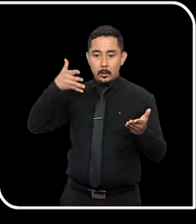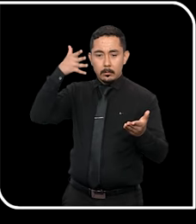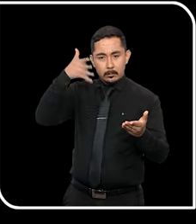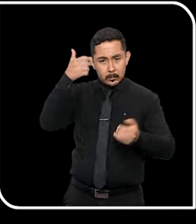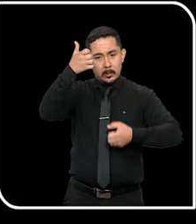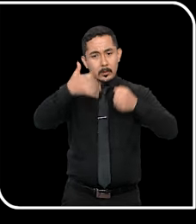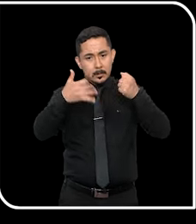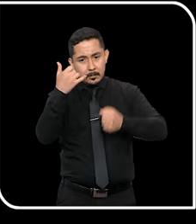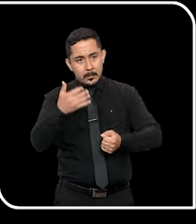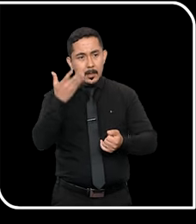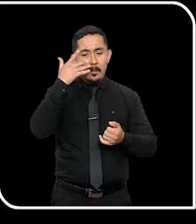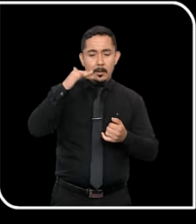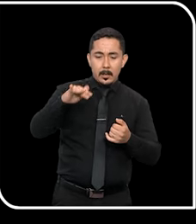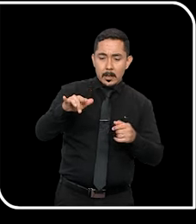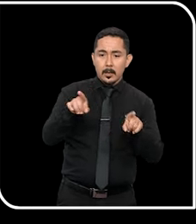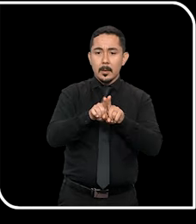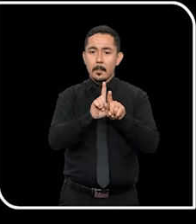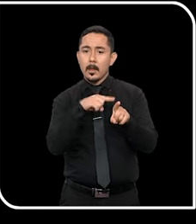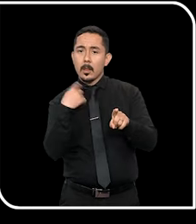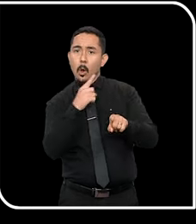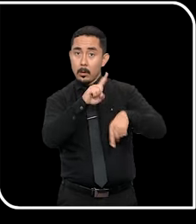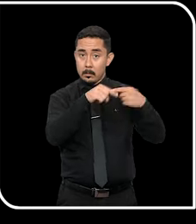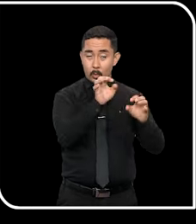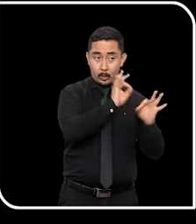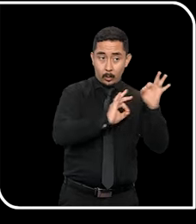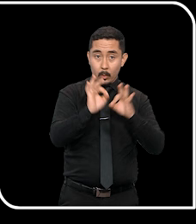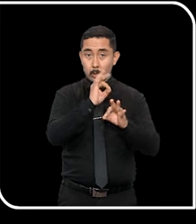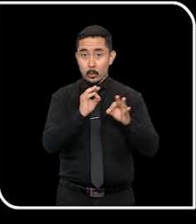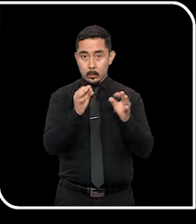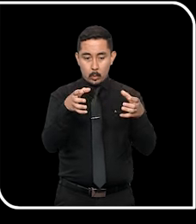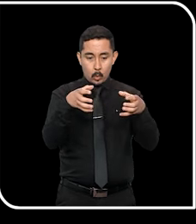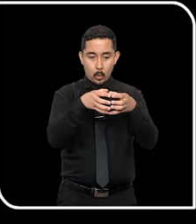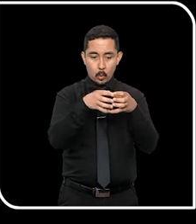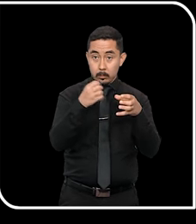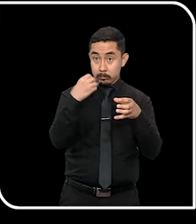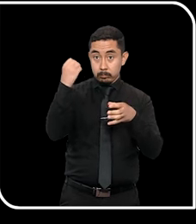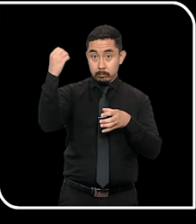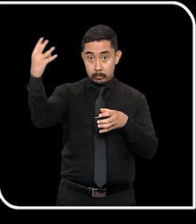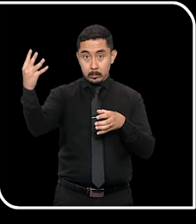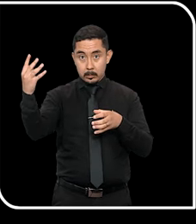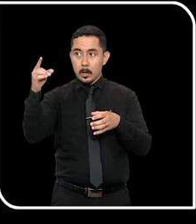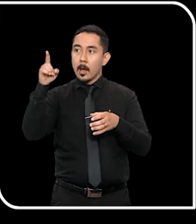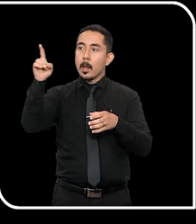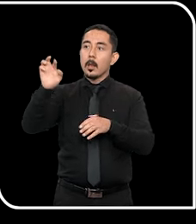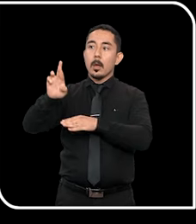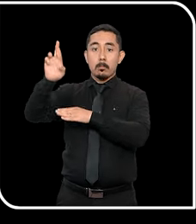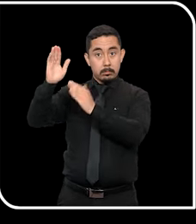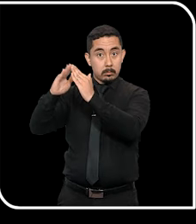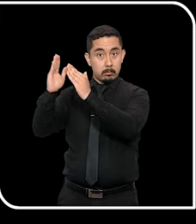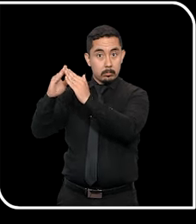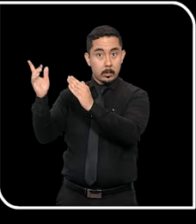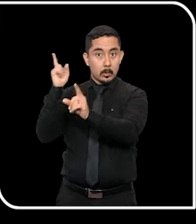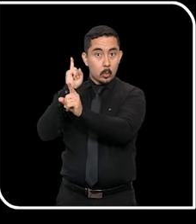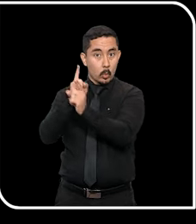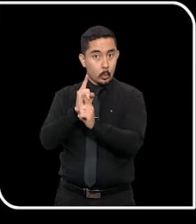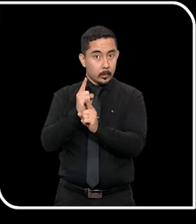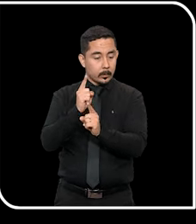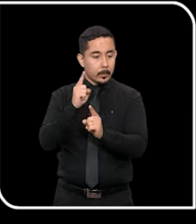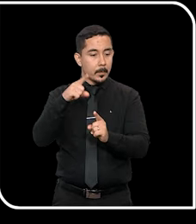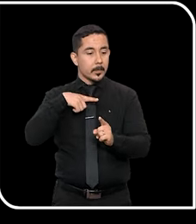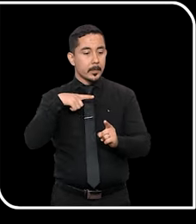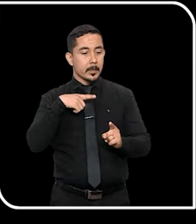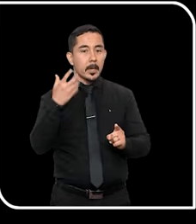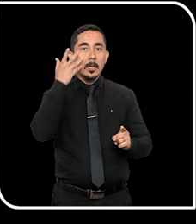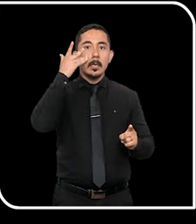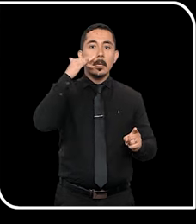vamos fazer uma viagem de grupo e o GR o depois que o dono da casa descobriu que teriam 20 crianças eh